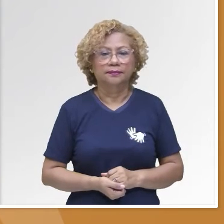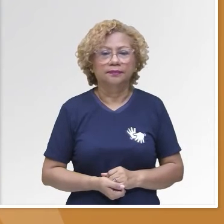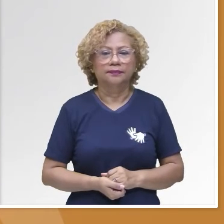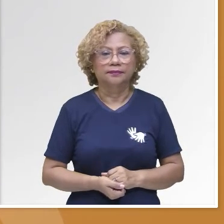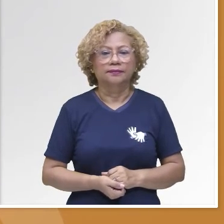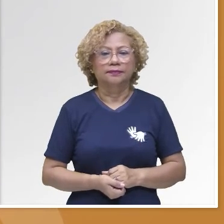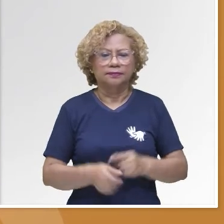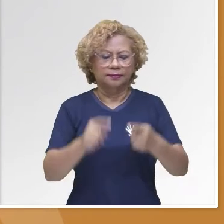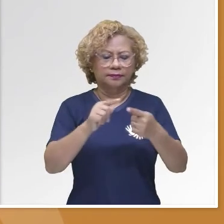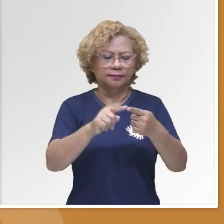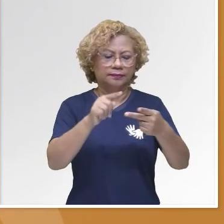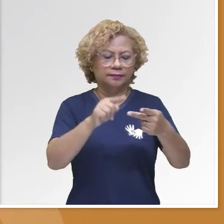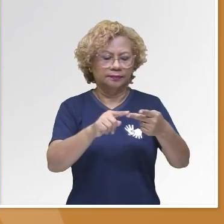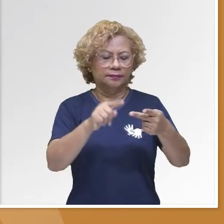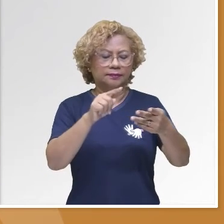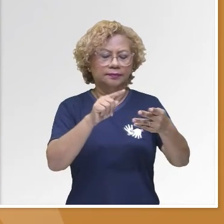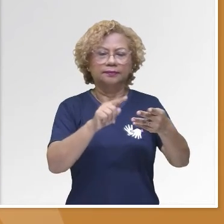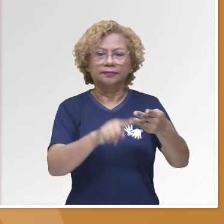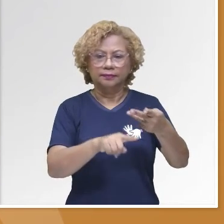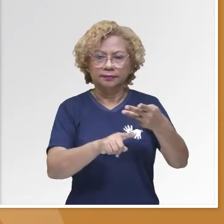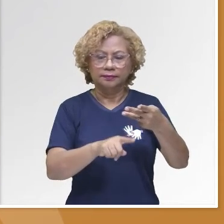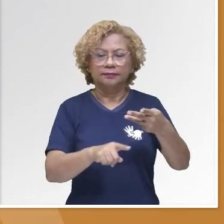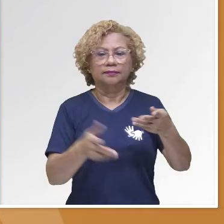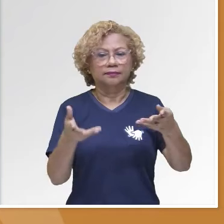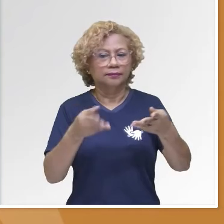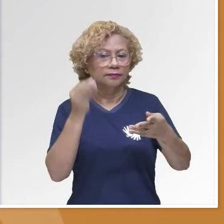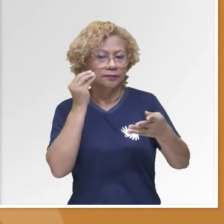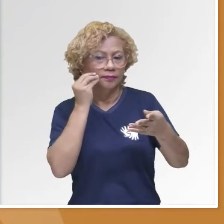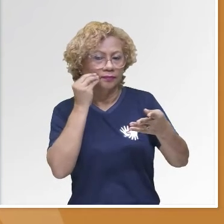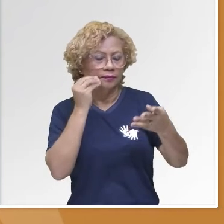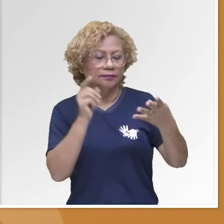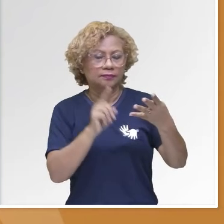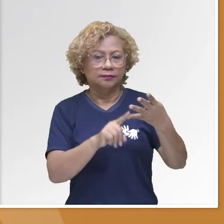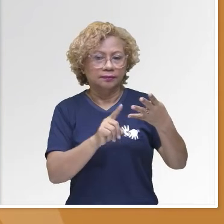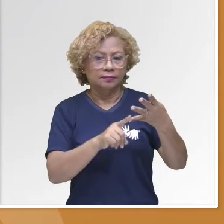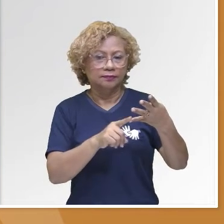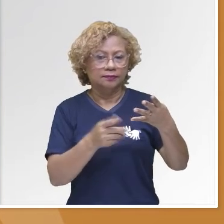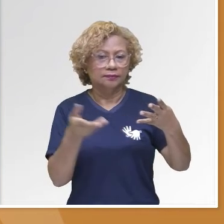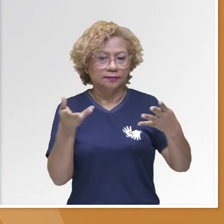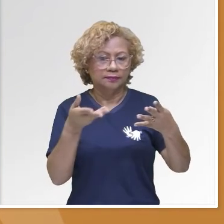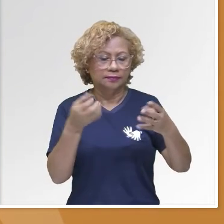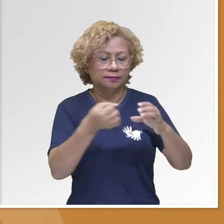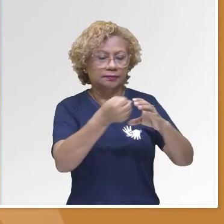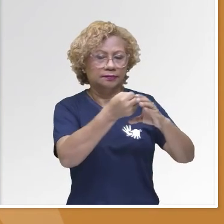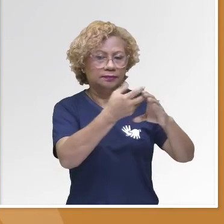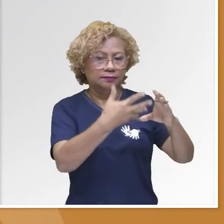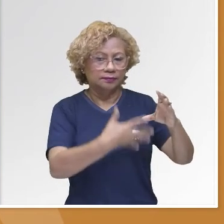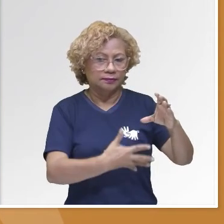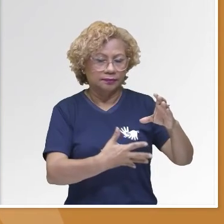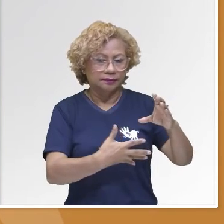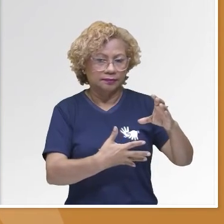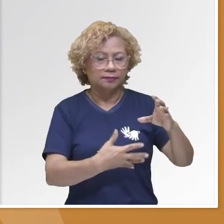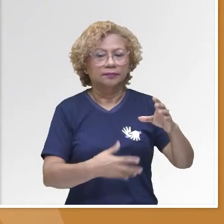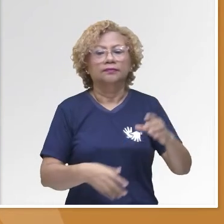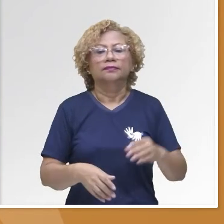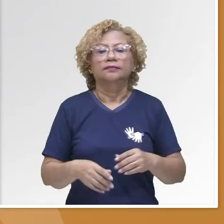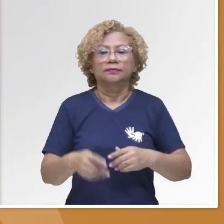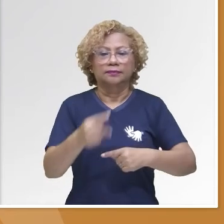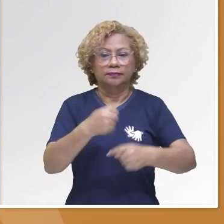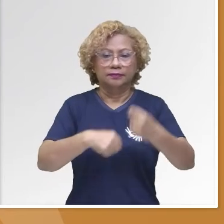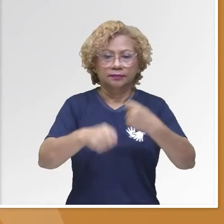Aduaneira e do mercado comum, também vamos verificar aí as características da União Econômica, né,